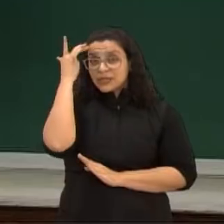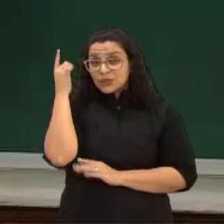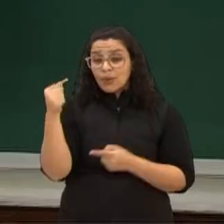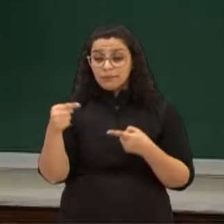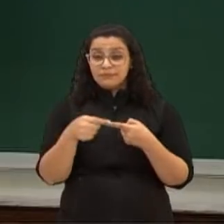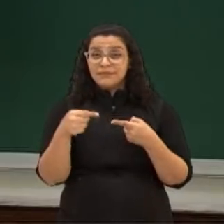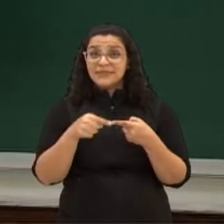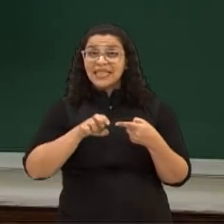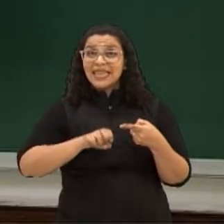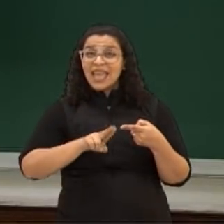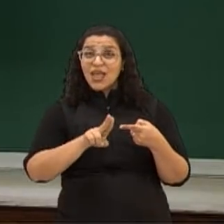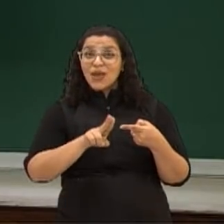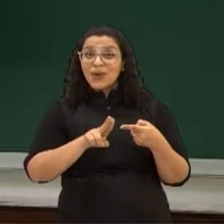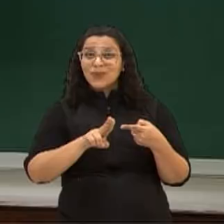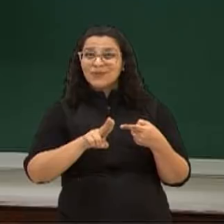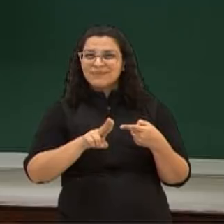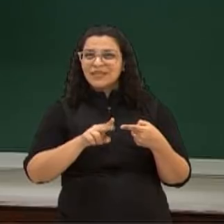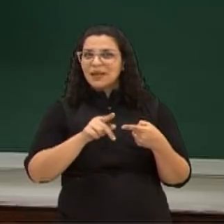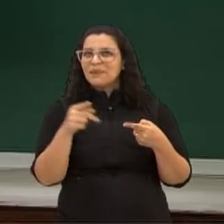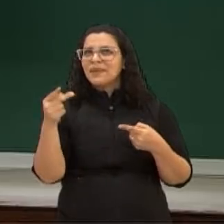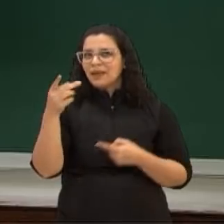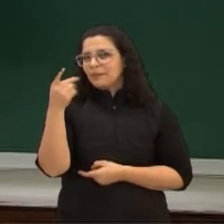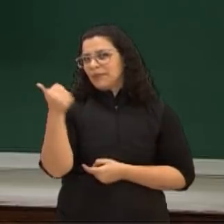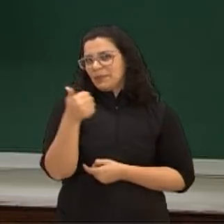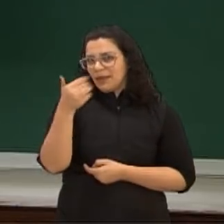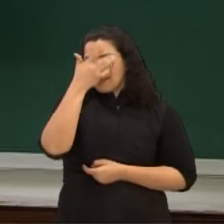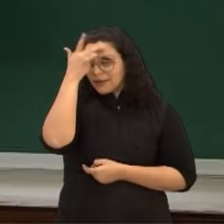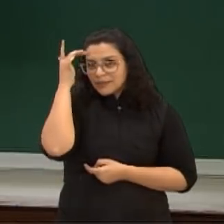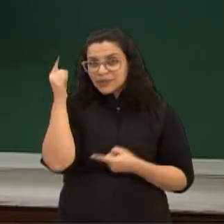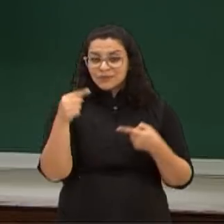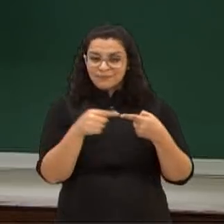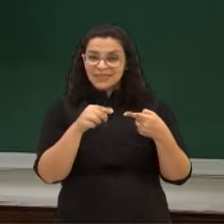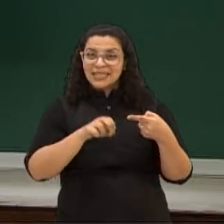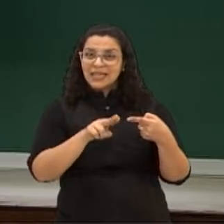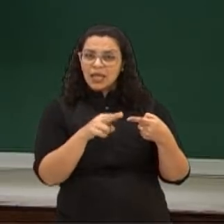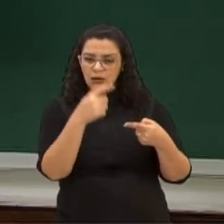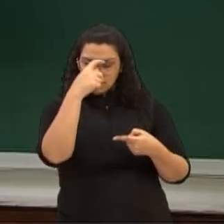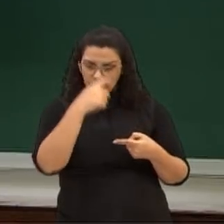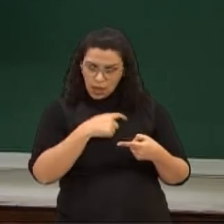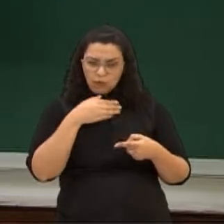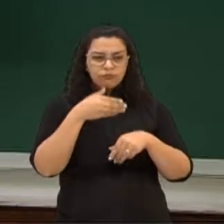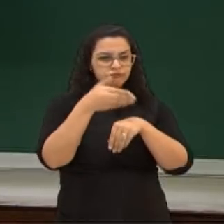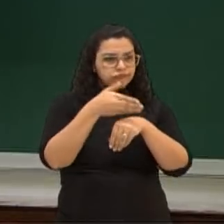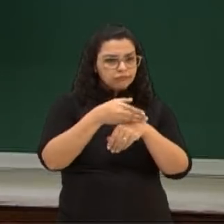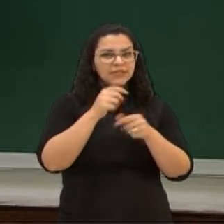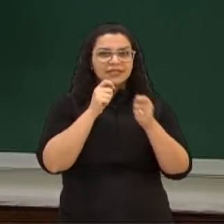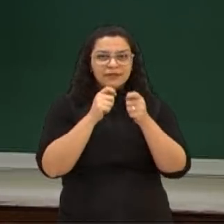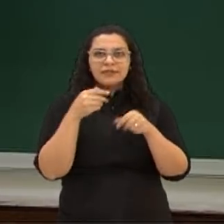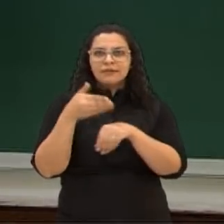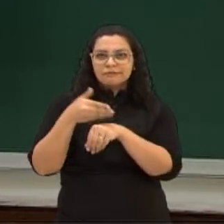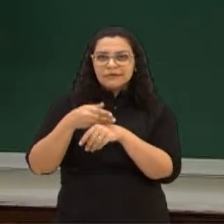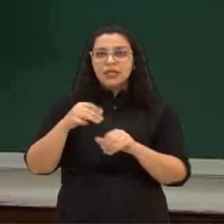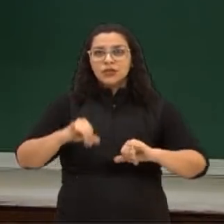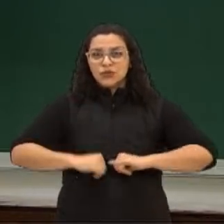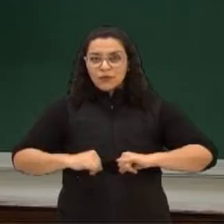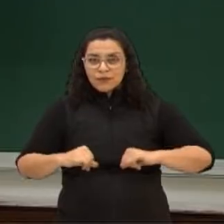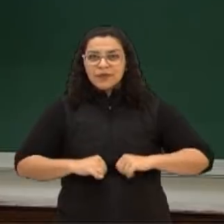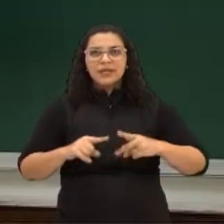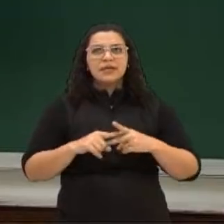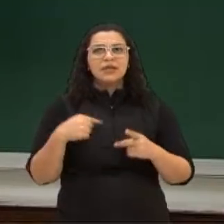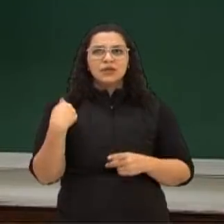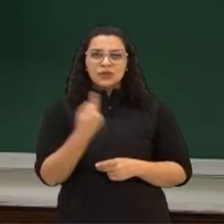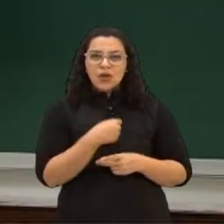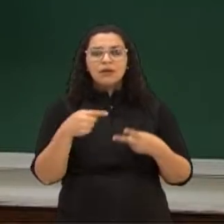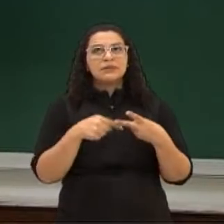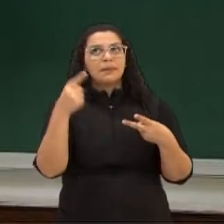É a primeira coisa que nós temos que pensar. Ela faz a carta em primeira pessoa. Sofri,